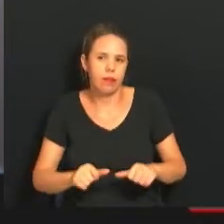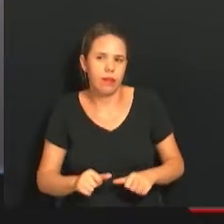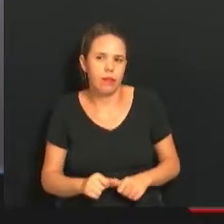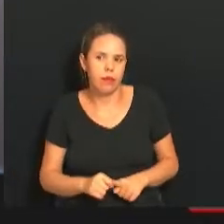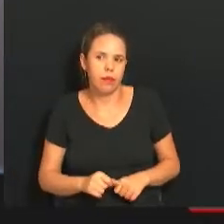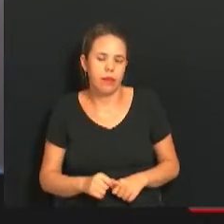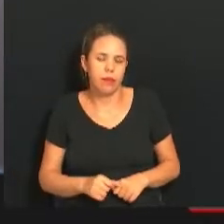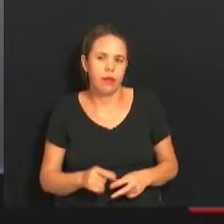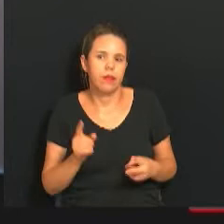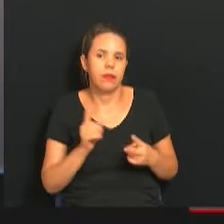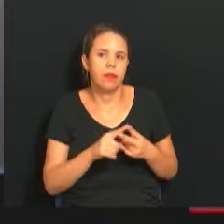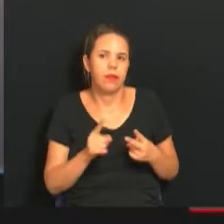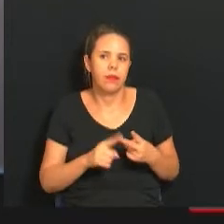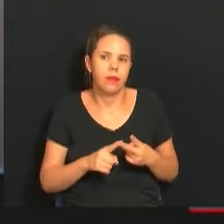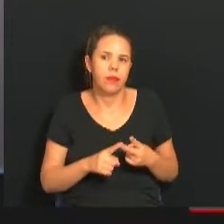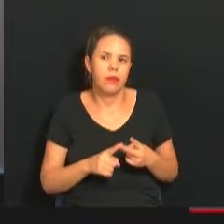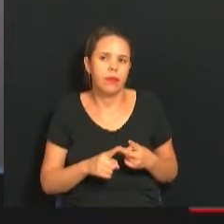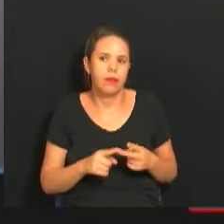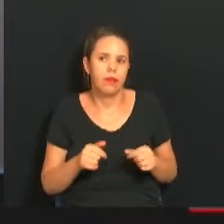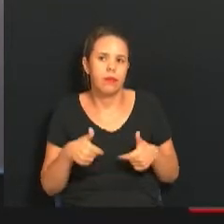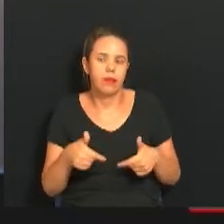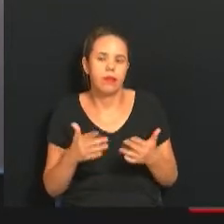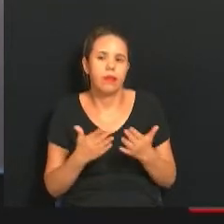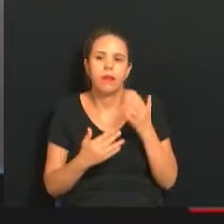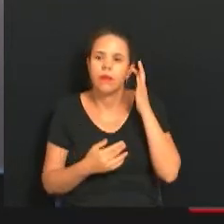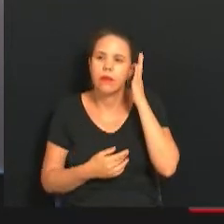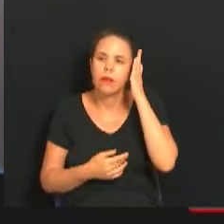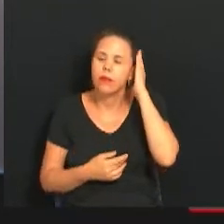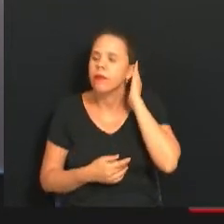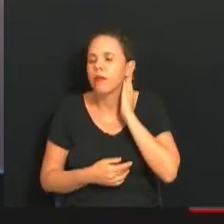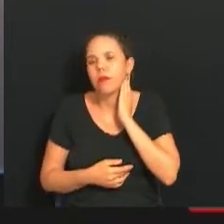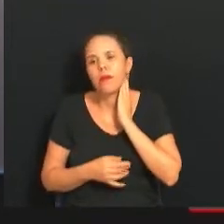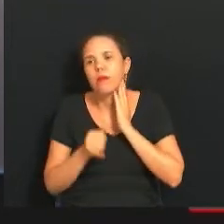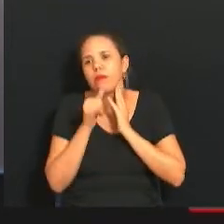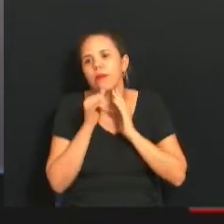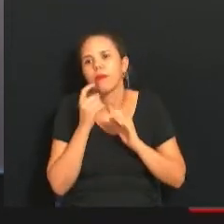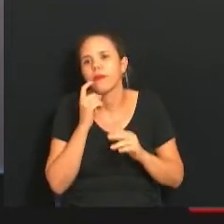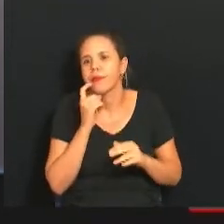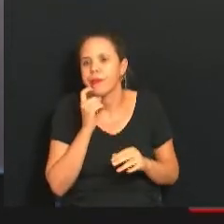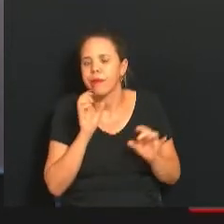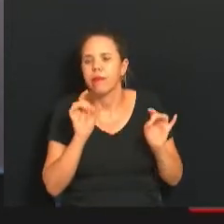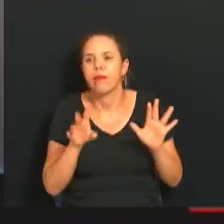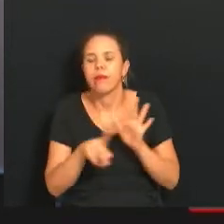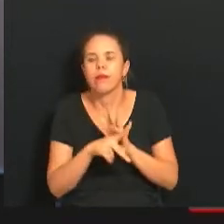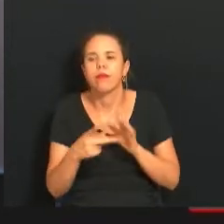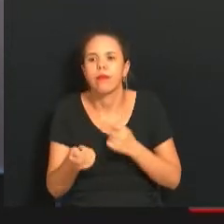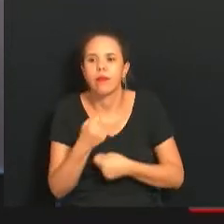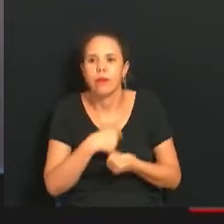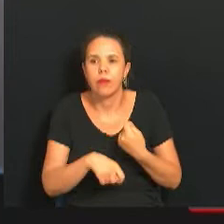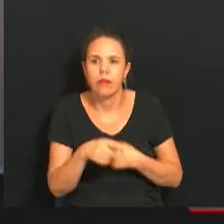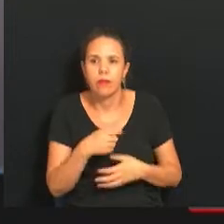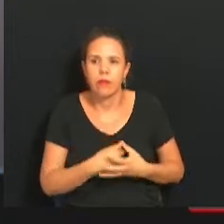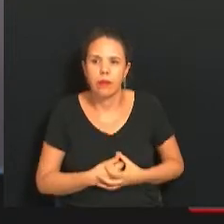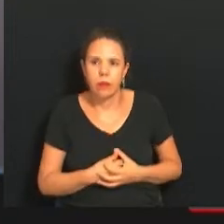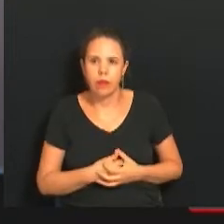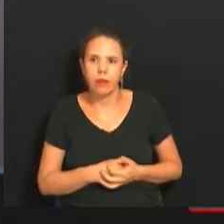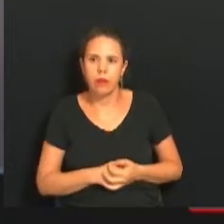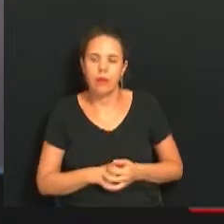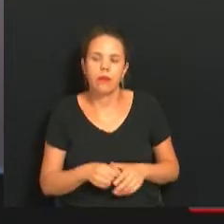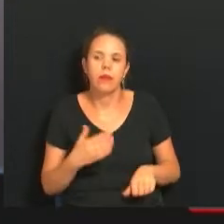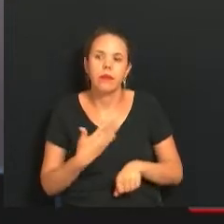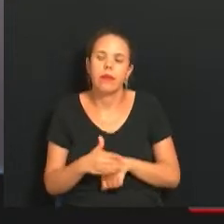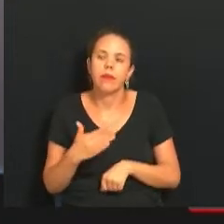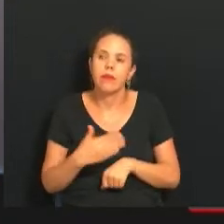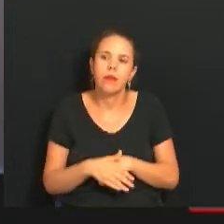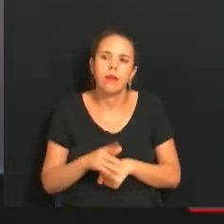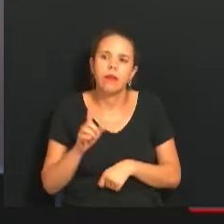dois dos piores cenários que a gente pode enfrentar, mas com relação à sanção em específico, as sanções econômicas que estão sendo aplicadas, é